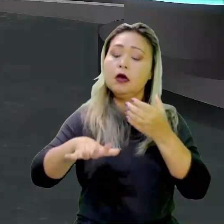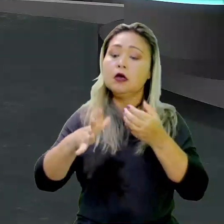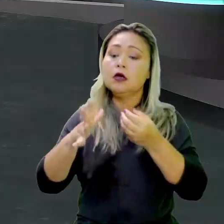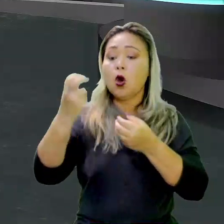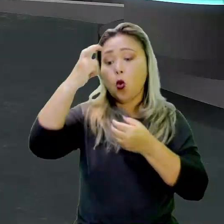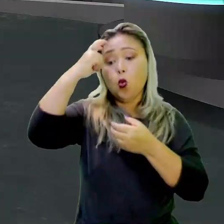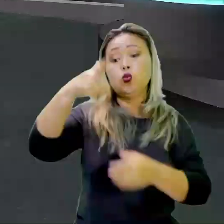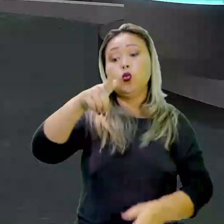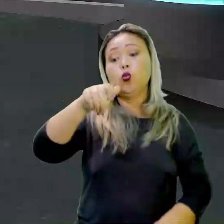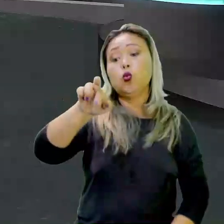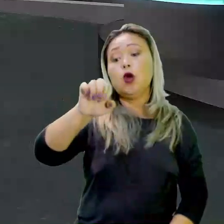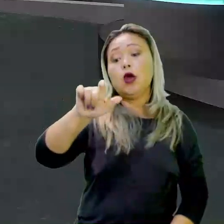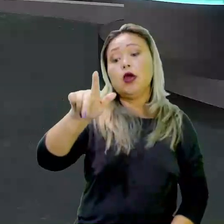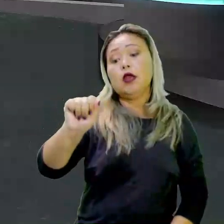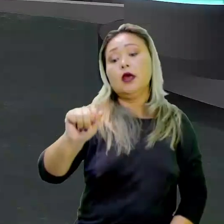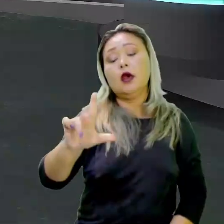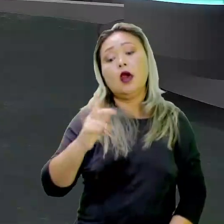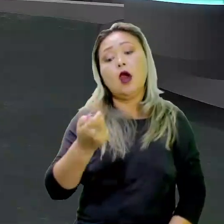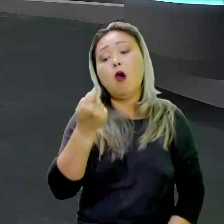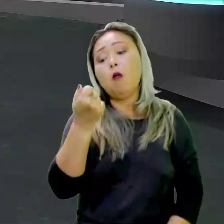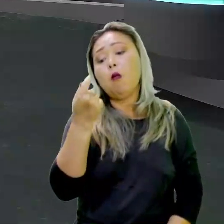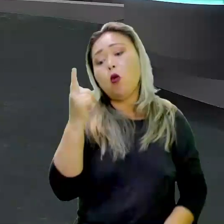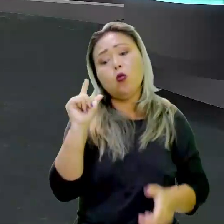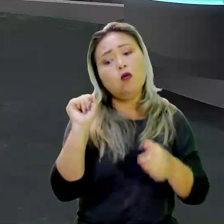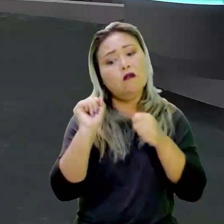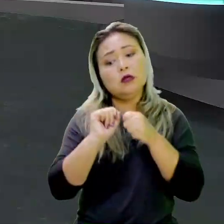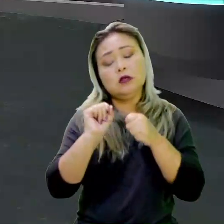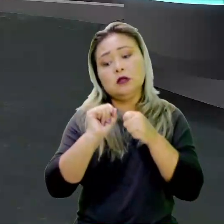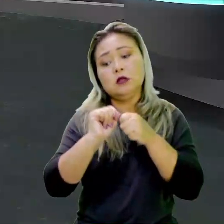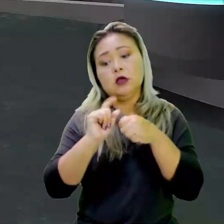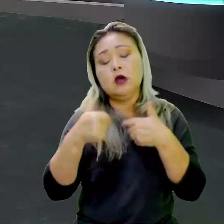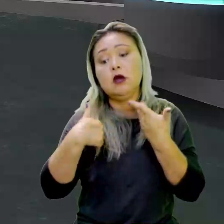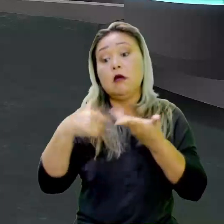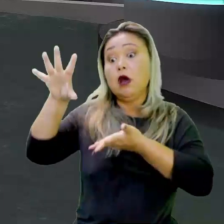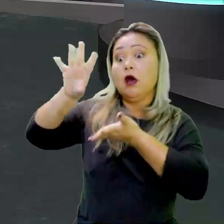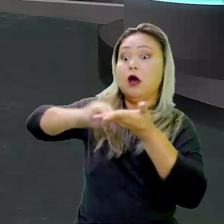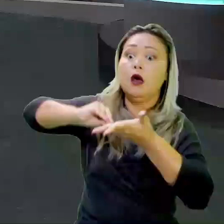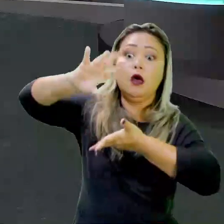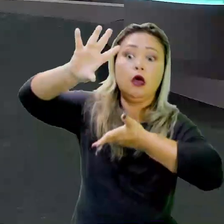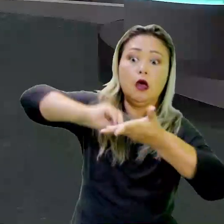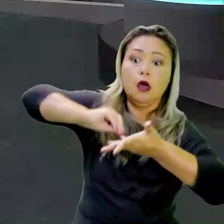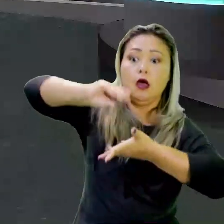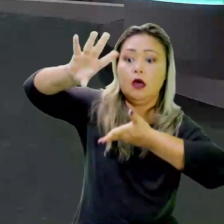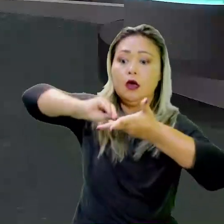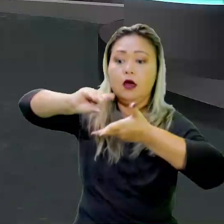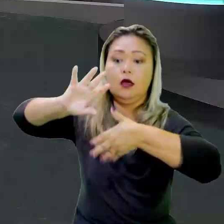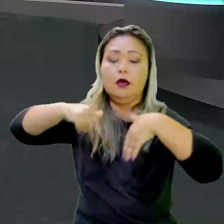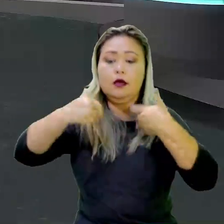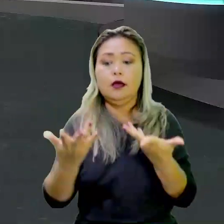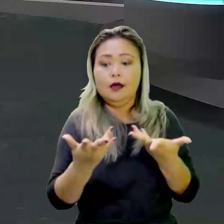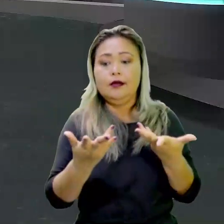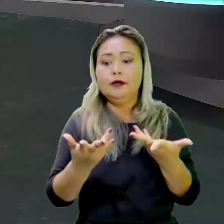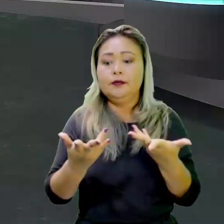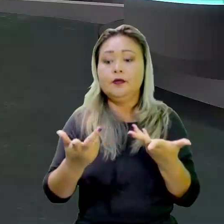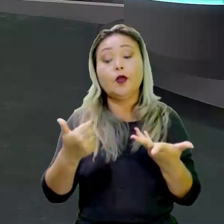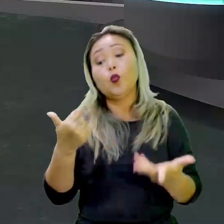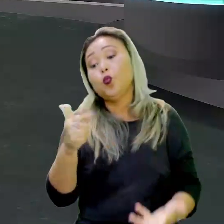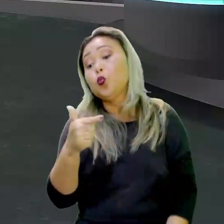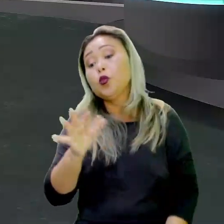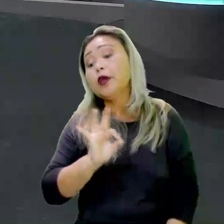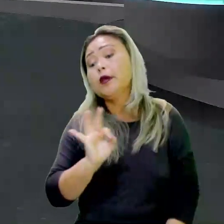os romanos, eles não pouco produziam, eles replicavam, né? Faziam réplicas. Então, nós não